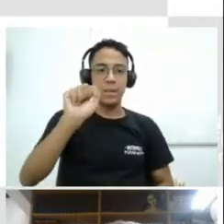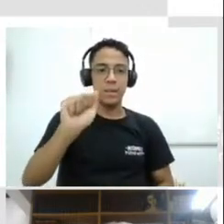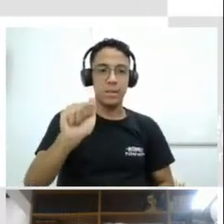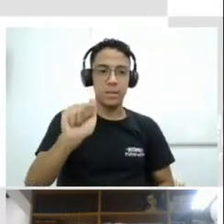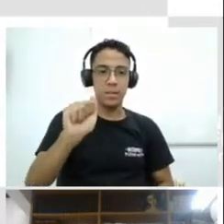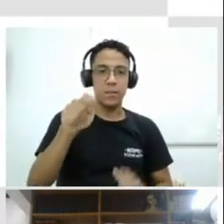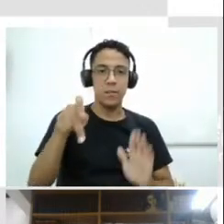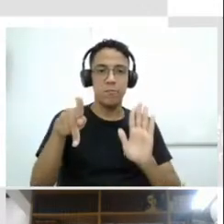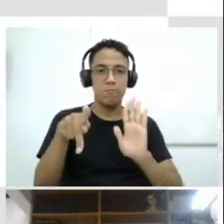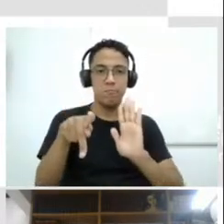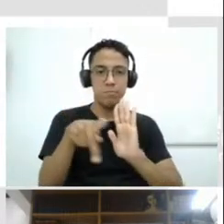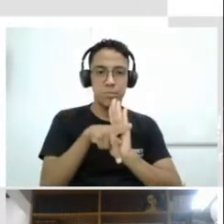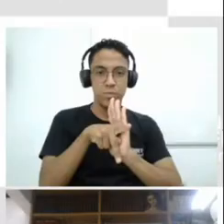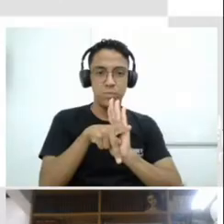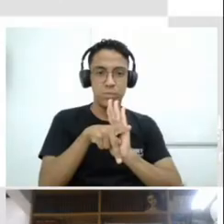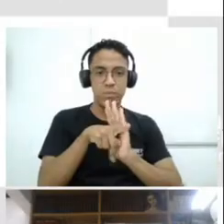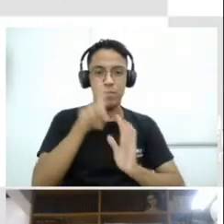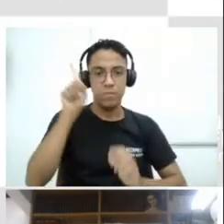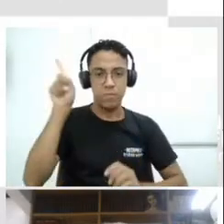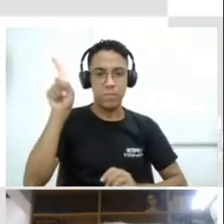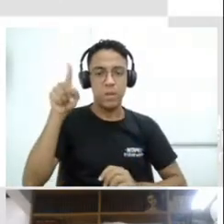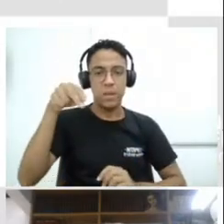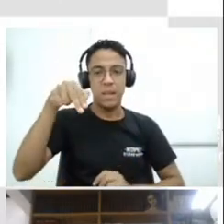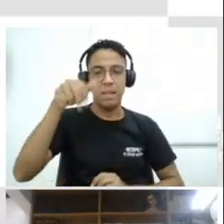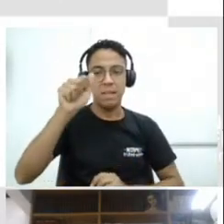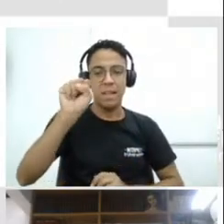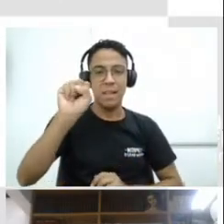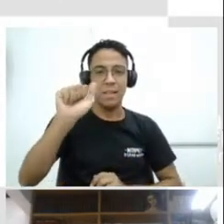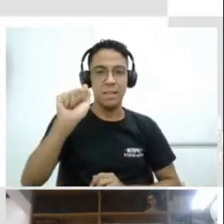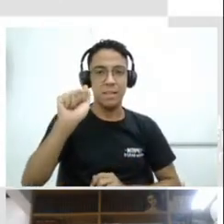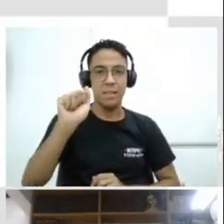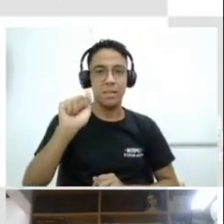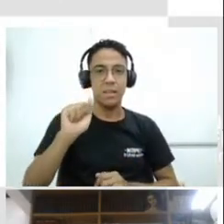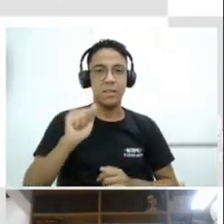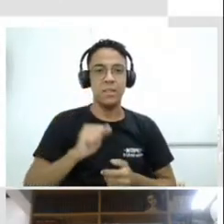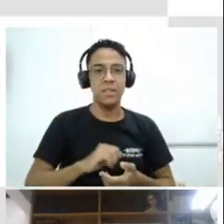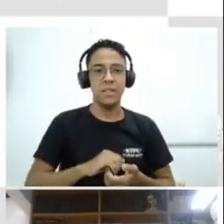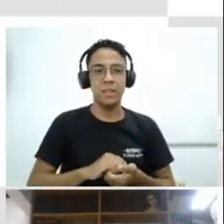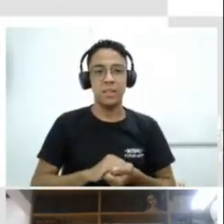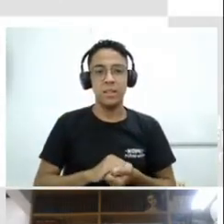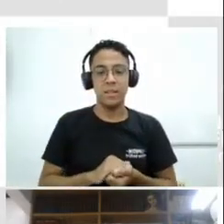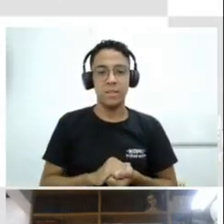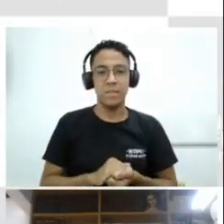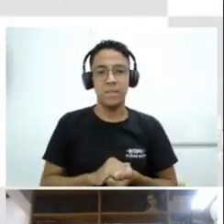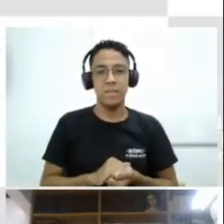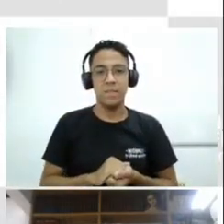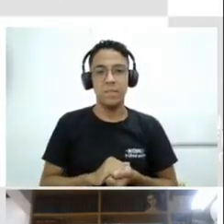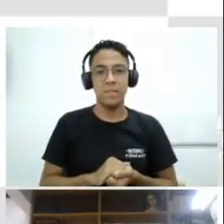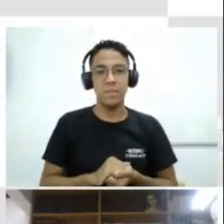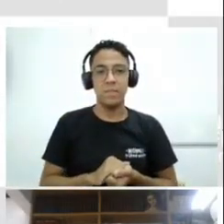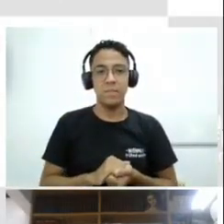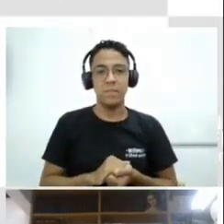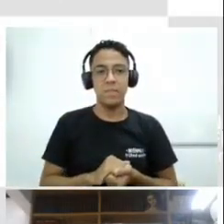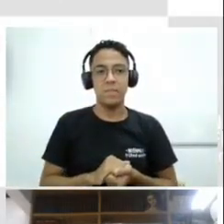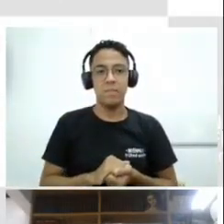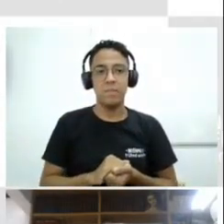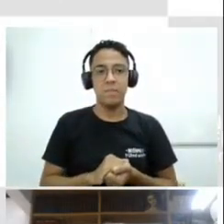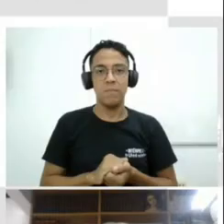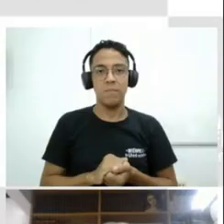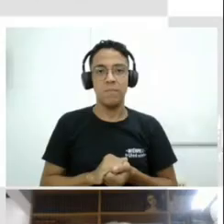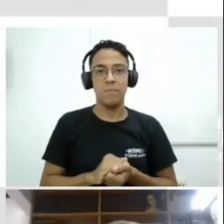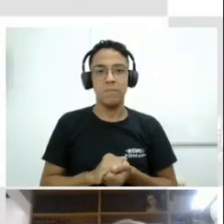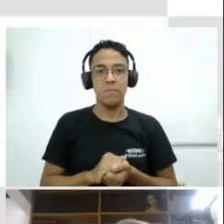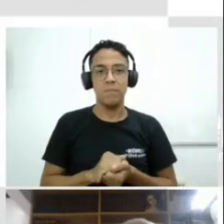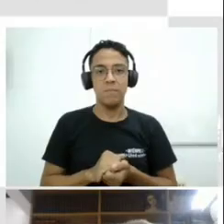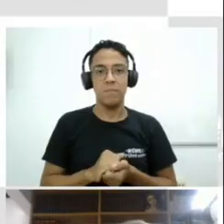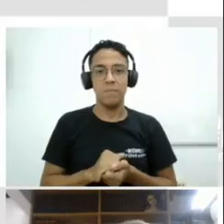Studies, que pertence à NASA, e aqui vamos nos deter um pouquinho aqui, que é o que importa que a gente tenha, é essa ideia. Quer dizer, olha, qual é o